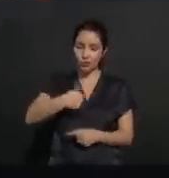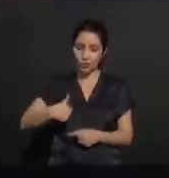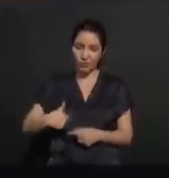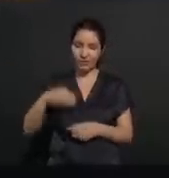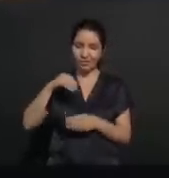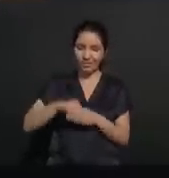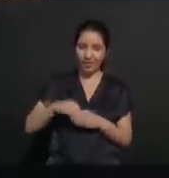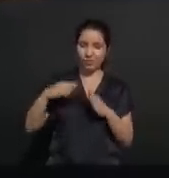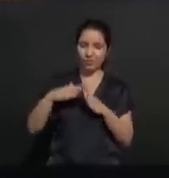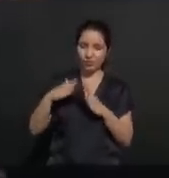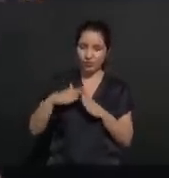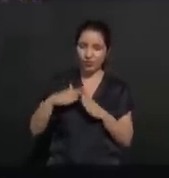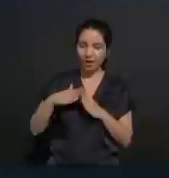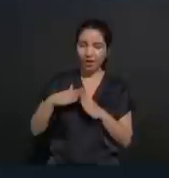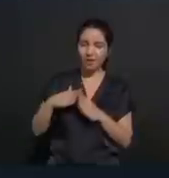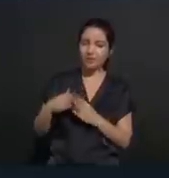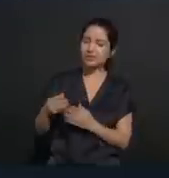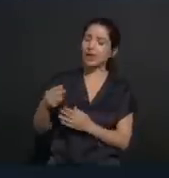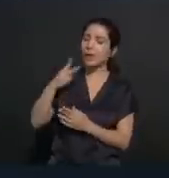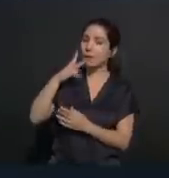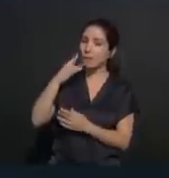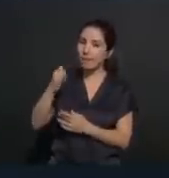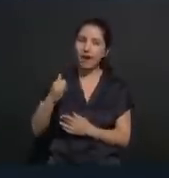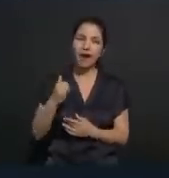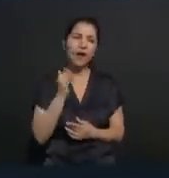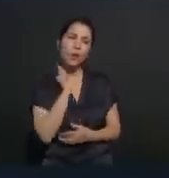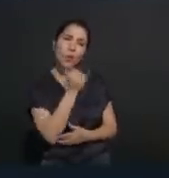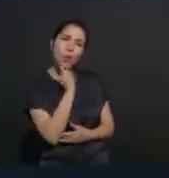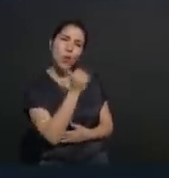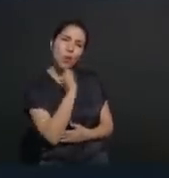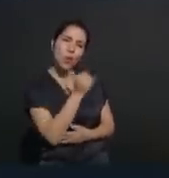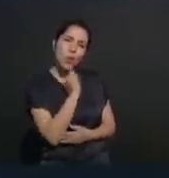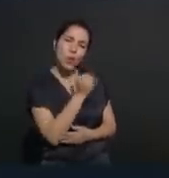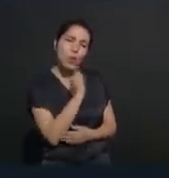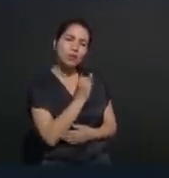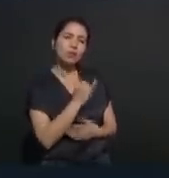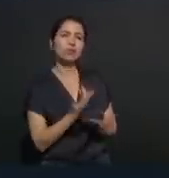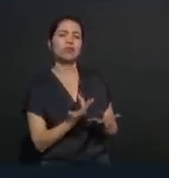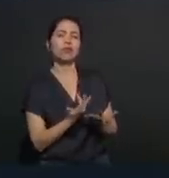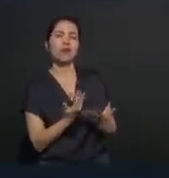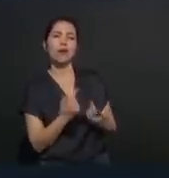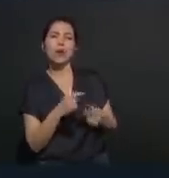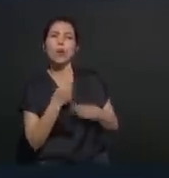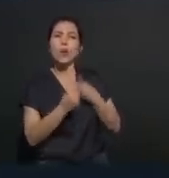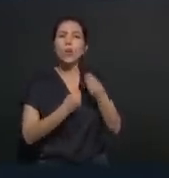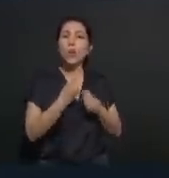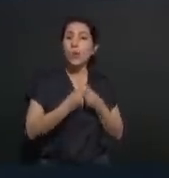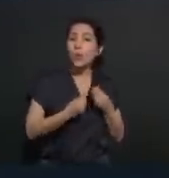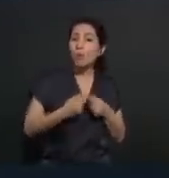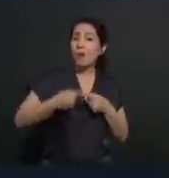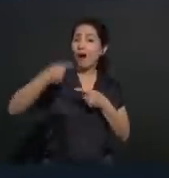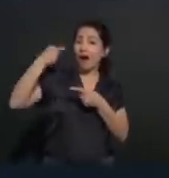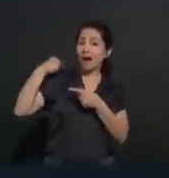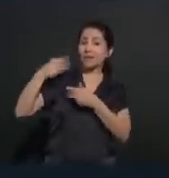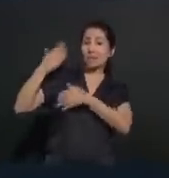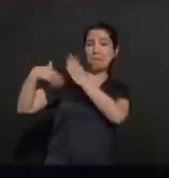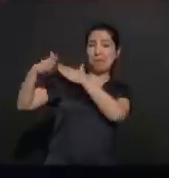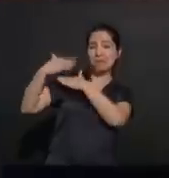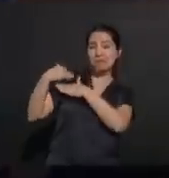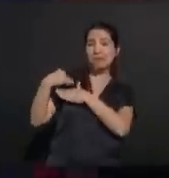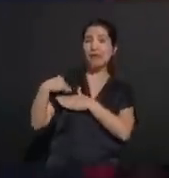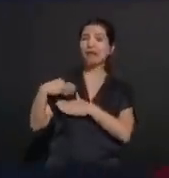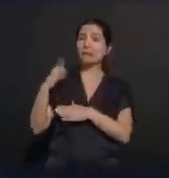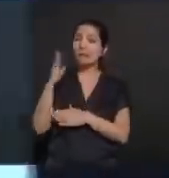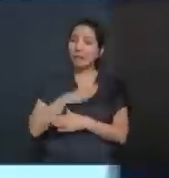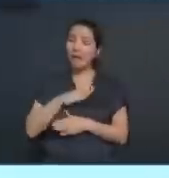José ouviu as histórias do pai dele, sobre como o pai dele enganou o próprio irmão, sobre como o pai dele fugiu de casa, sobre como o pai dele roubou